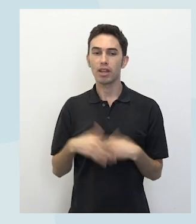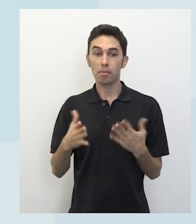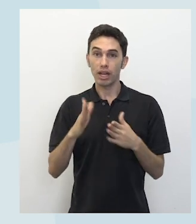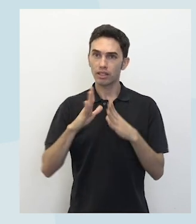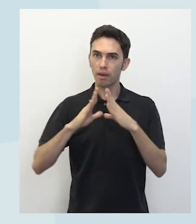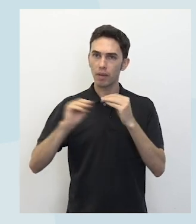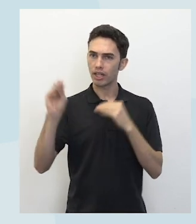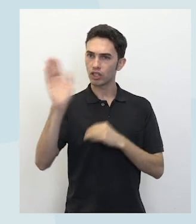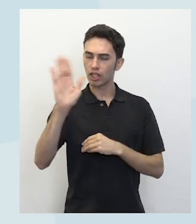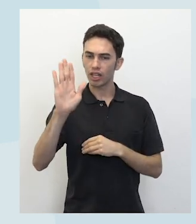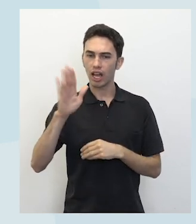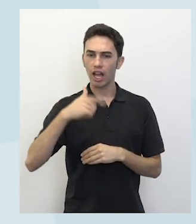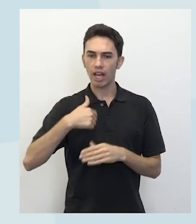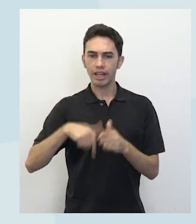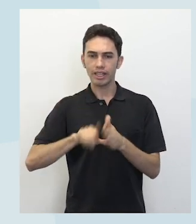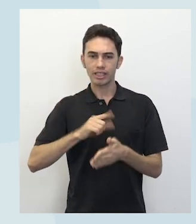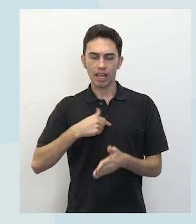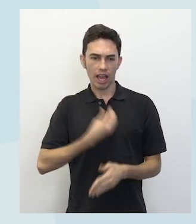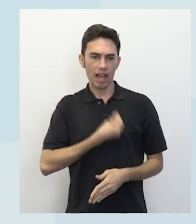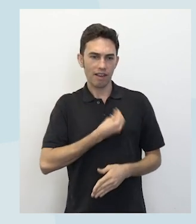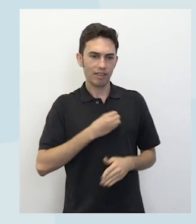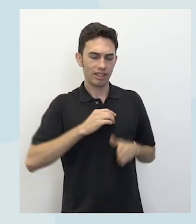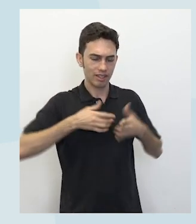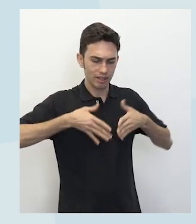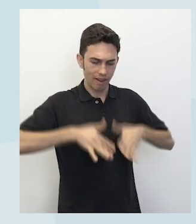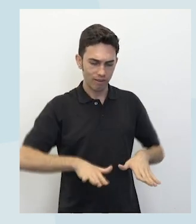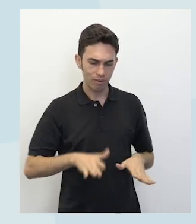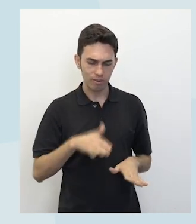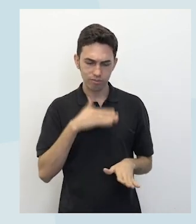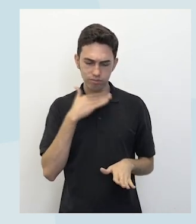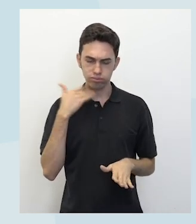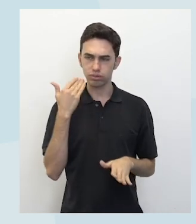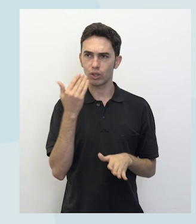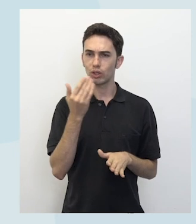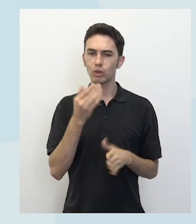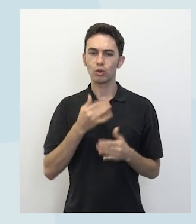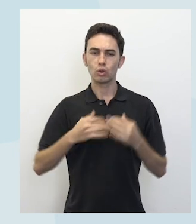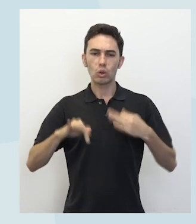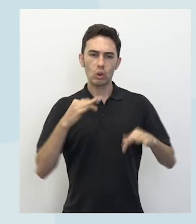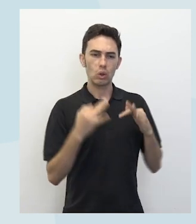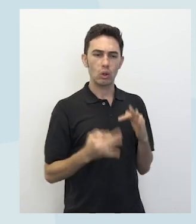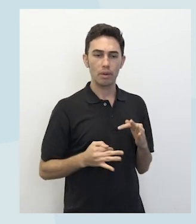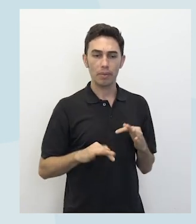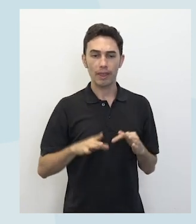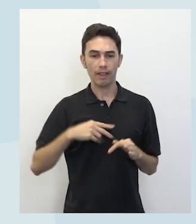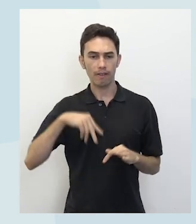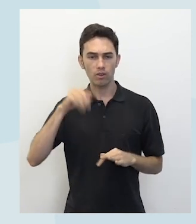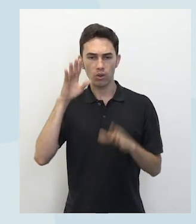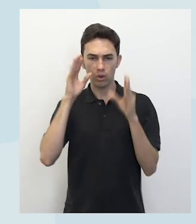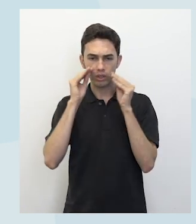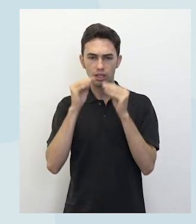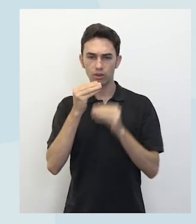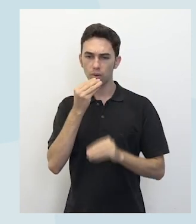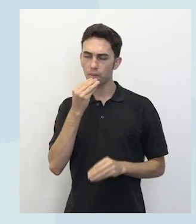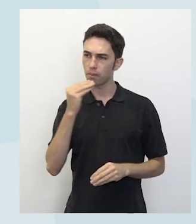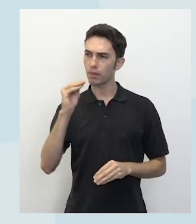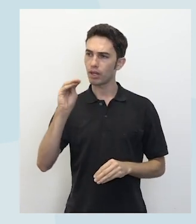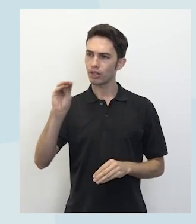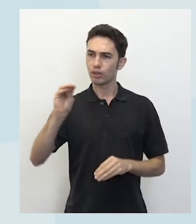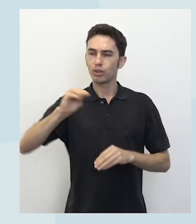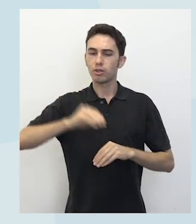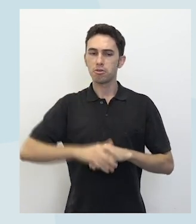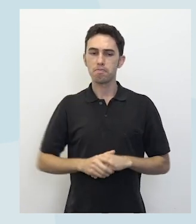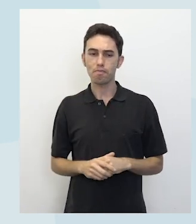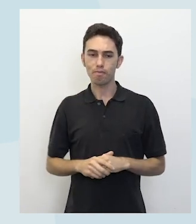que a vida se afogue numa lágrima de dor, consente que em teus lábios, só num beijo, teus lábios, num